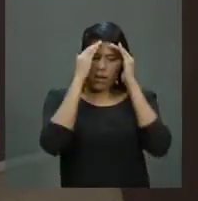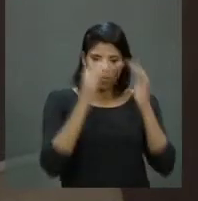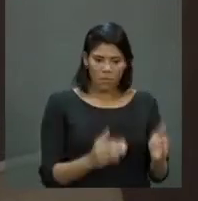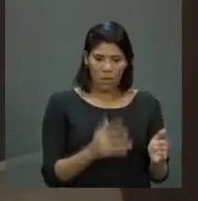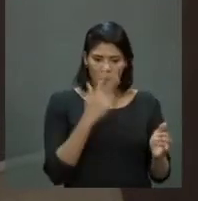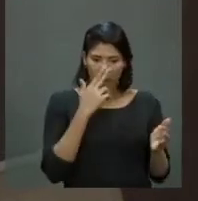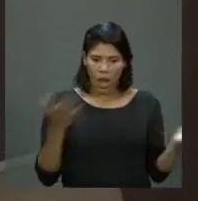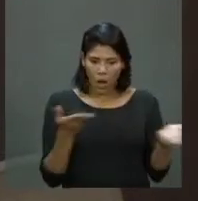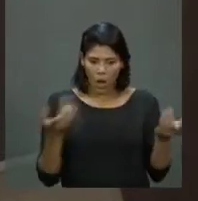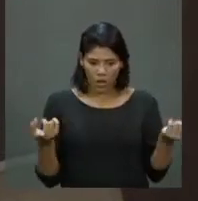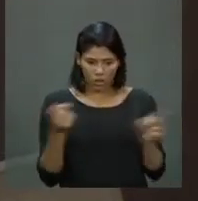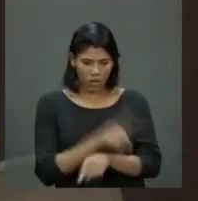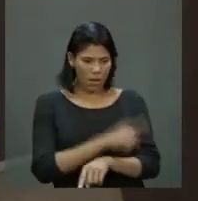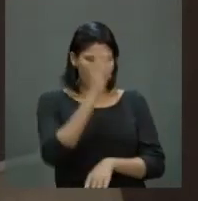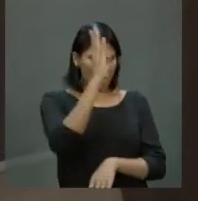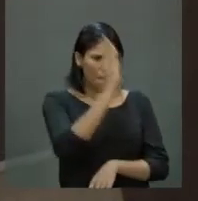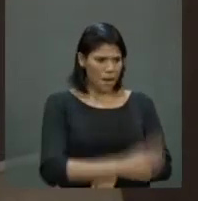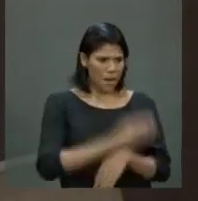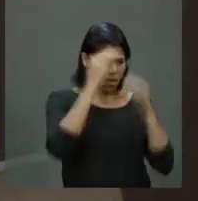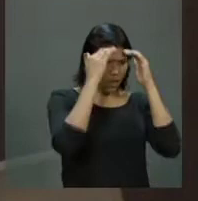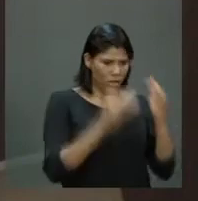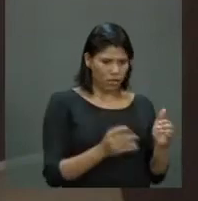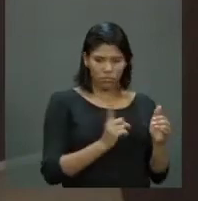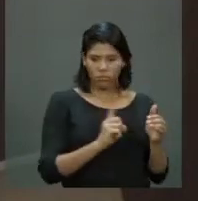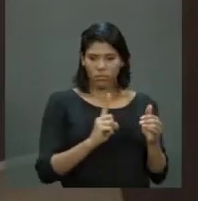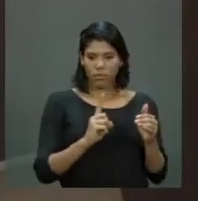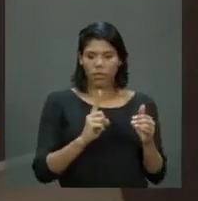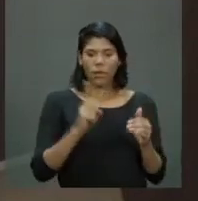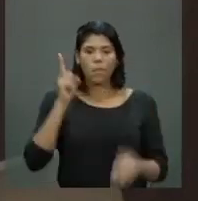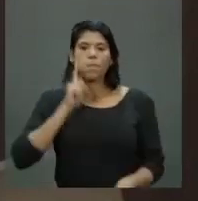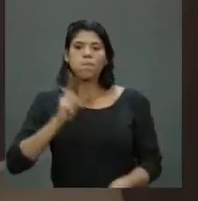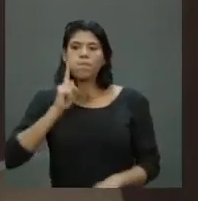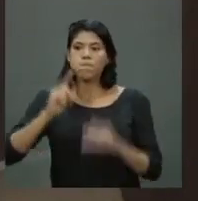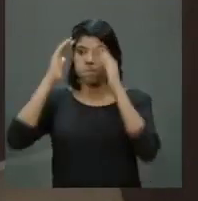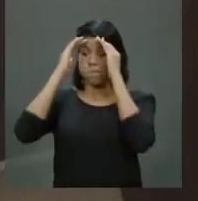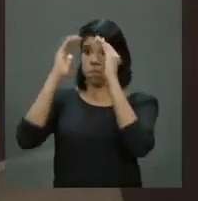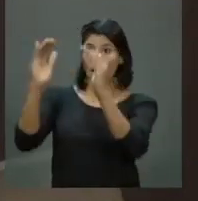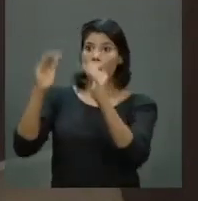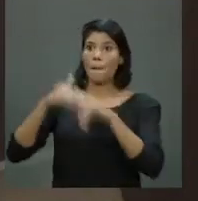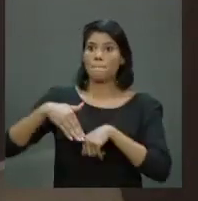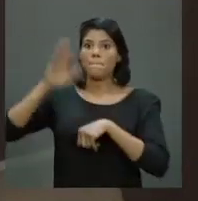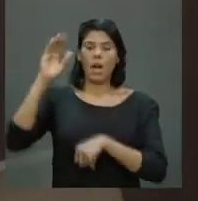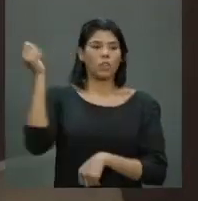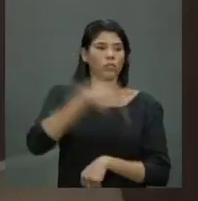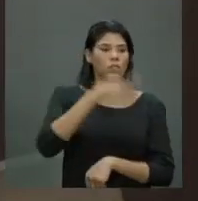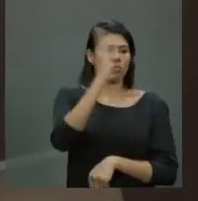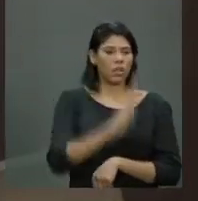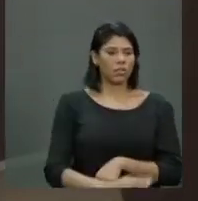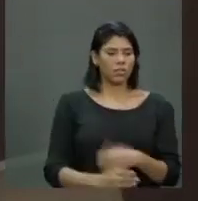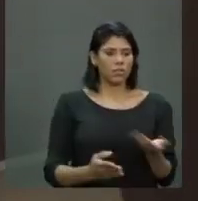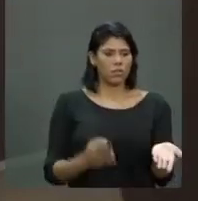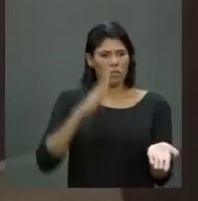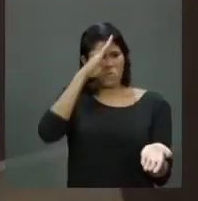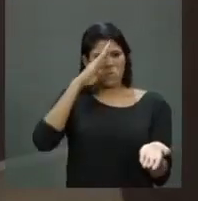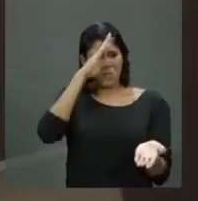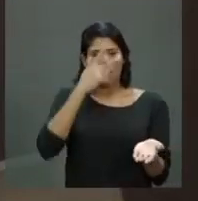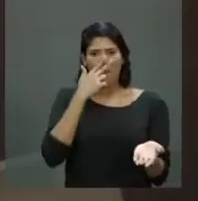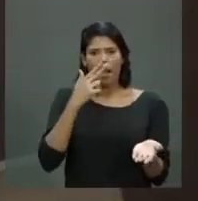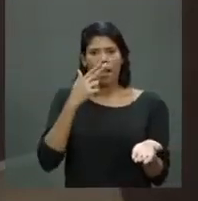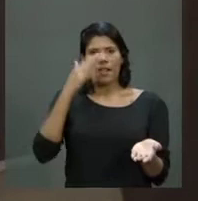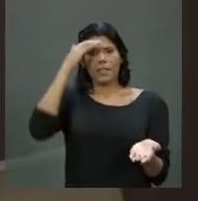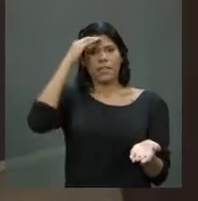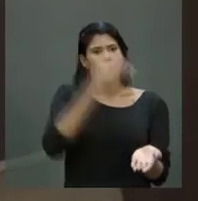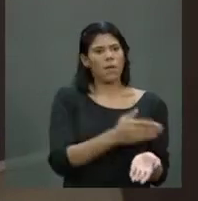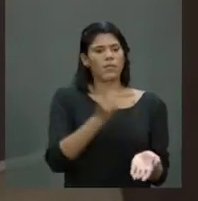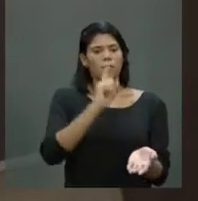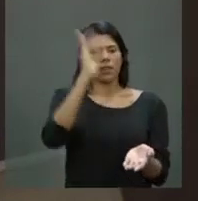nacionalista. É vergonhosa a situação do Brasil hoje no cenário internacional. Na